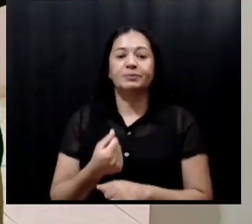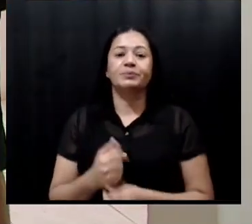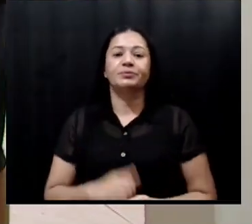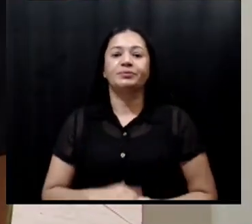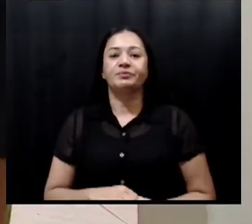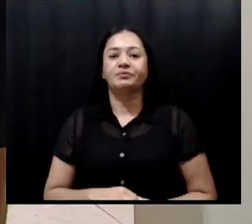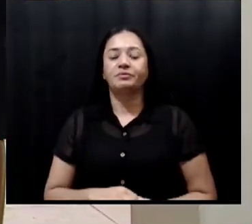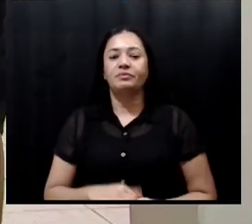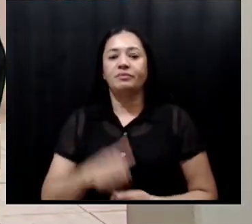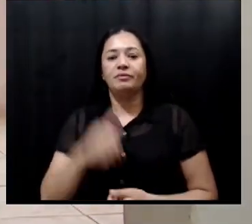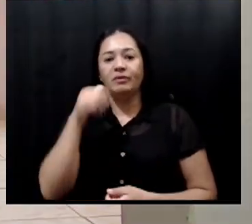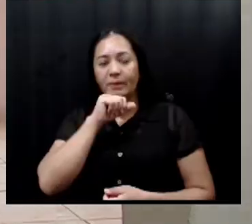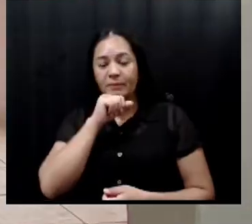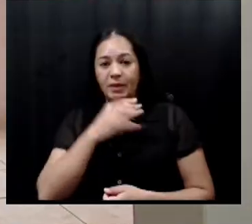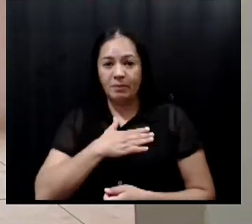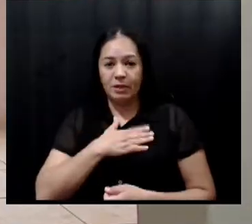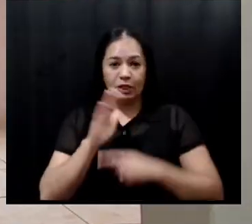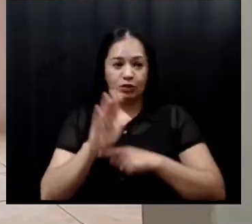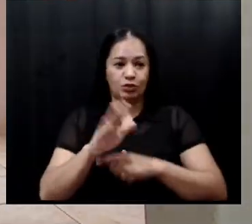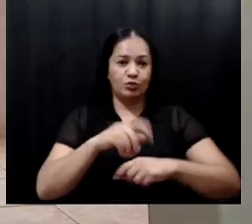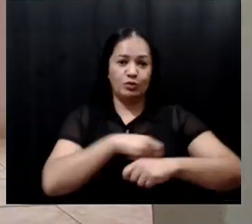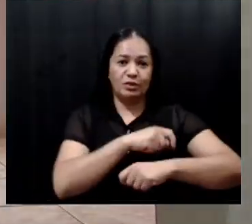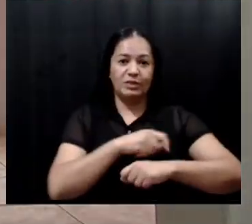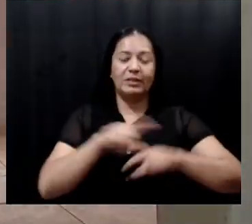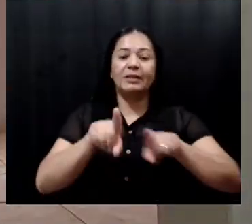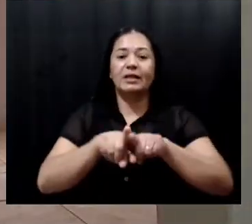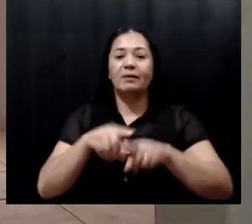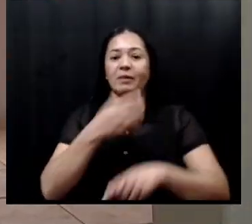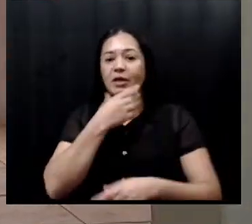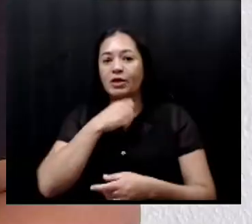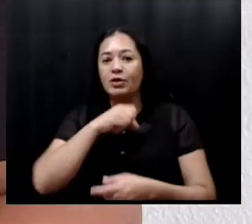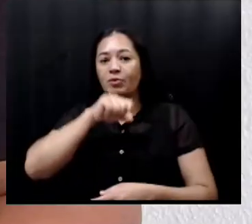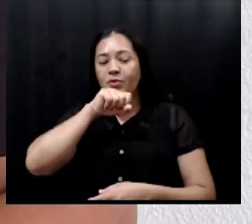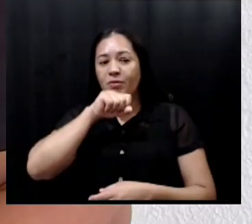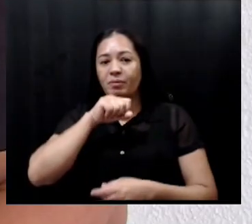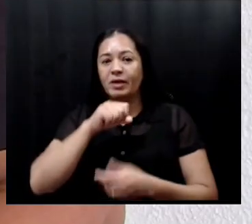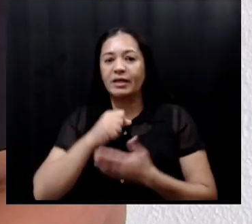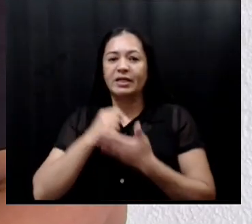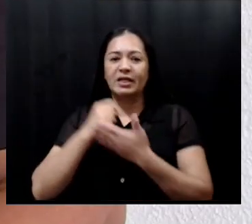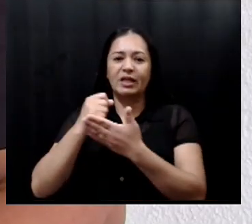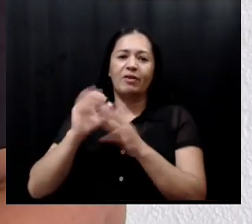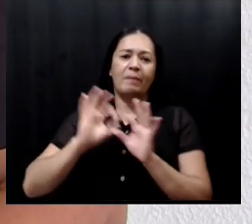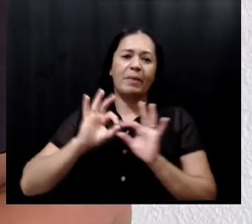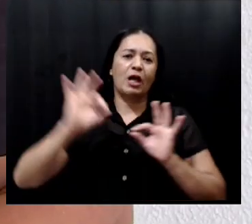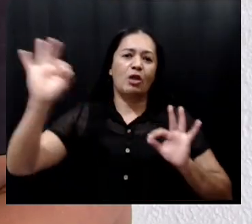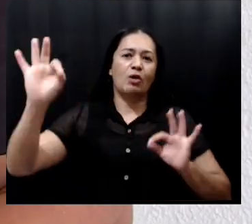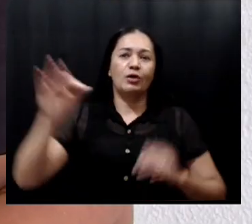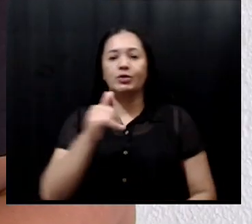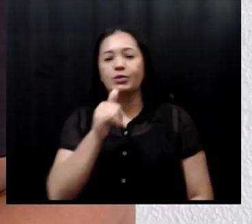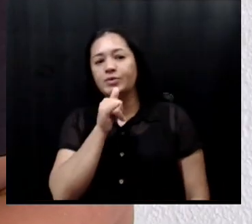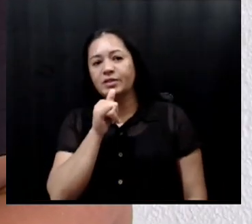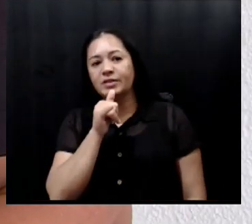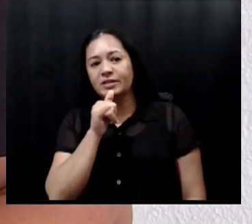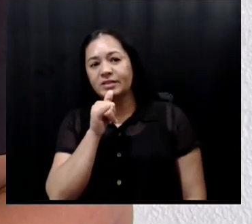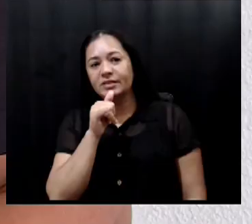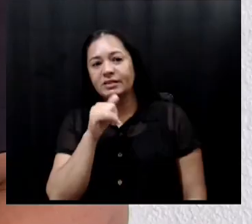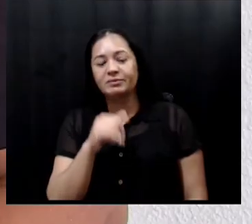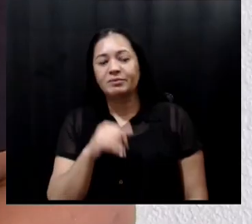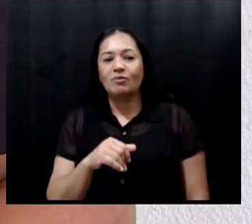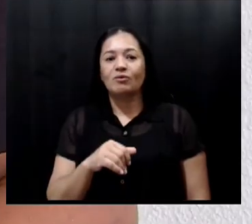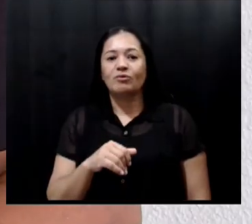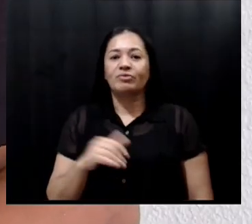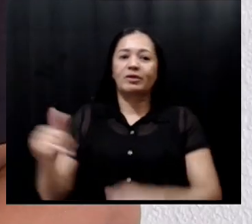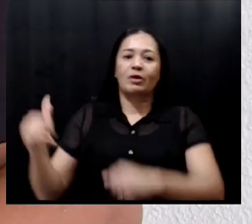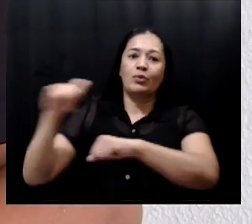cozinha. E tem o meu pai que faz as entregas mais longe. Por exemplo, como a gente tem a demanda do aeroporto, então meu